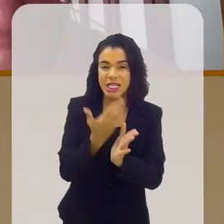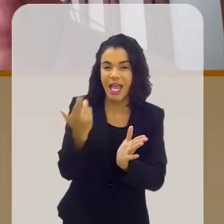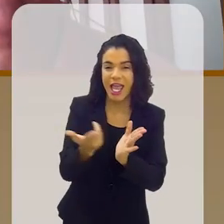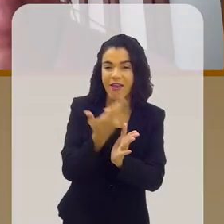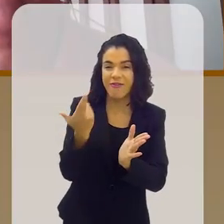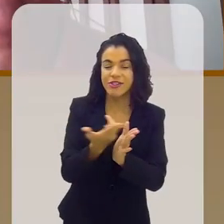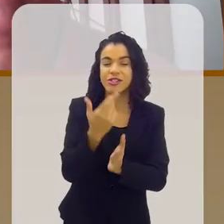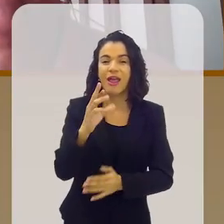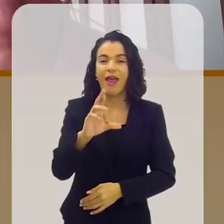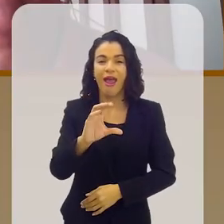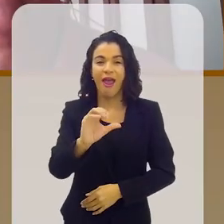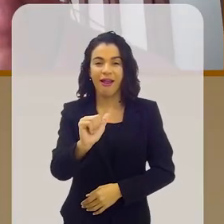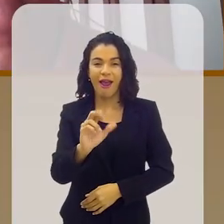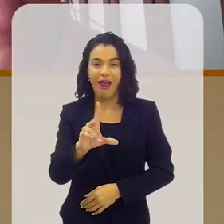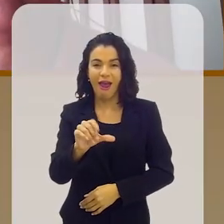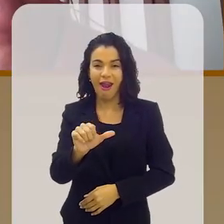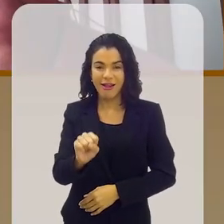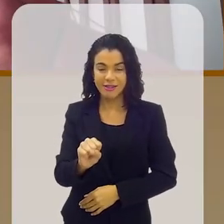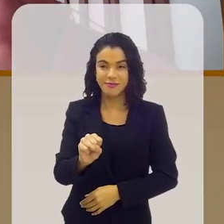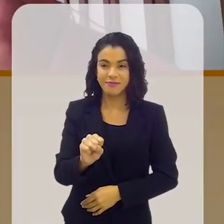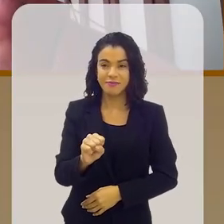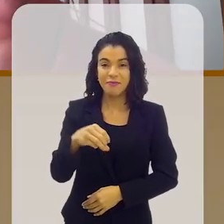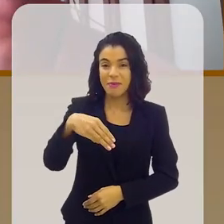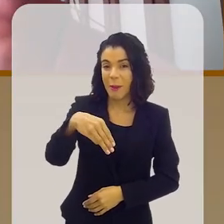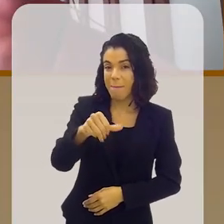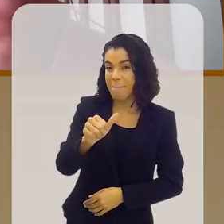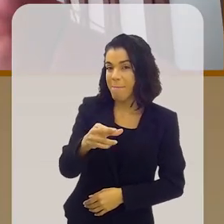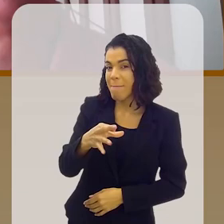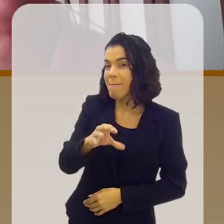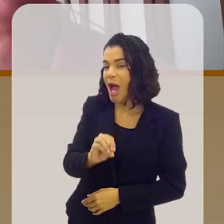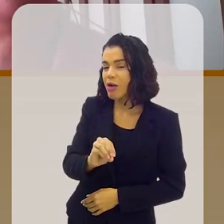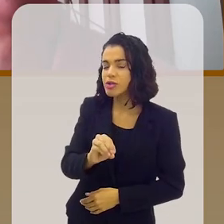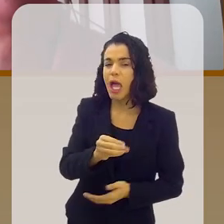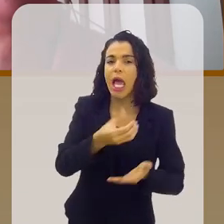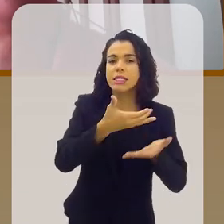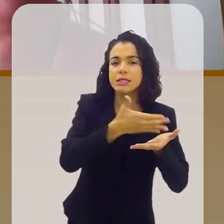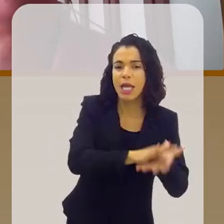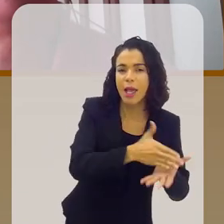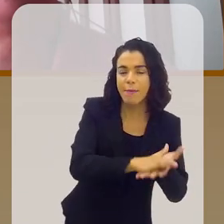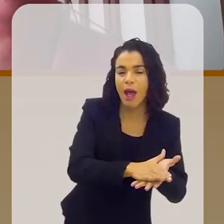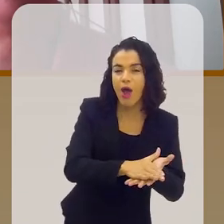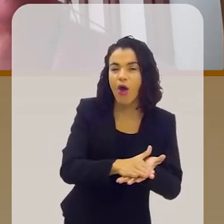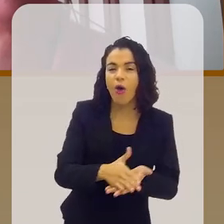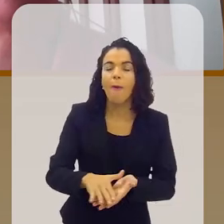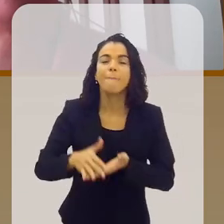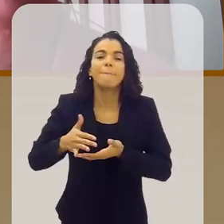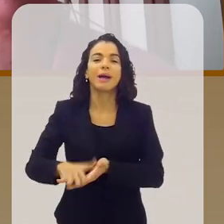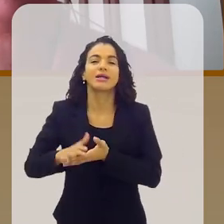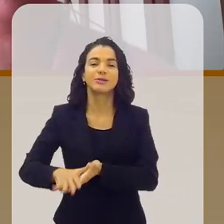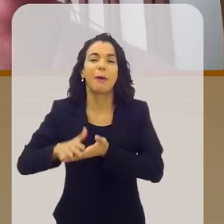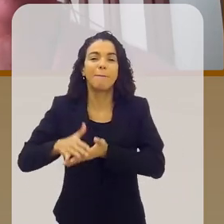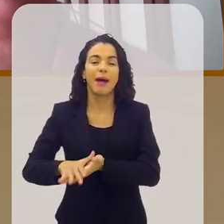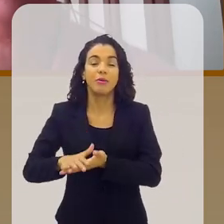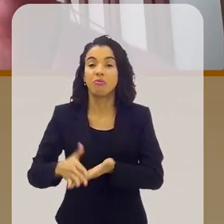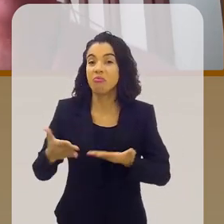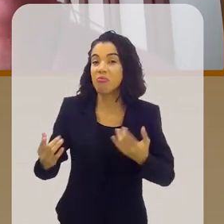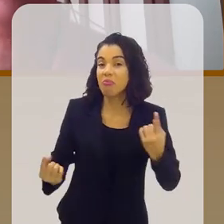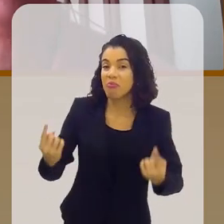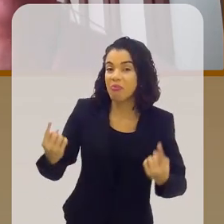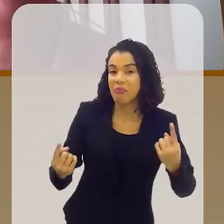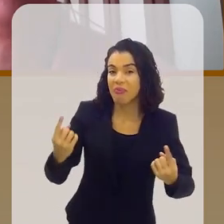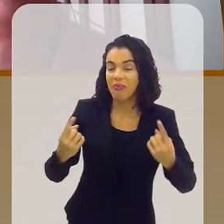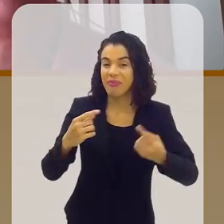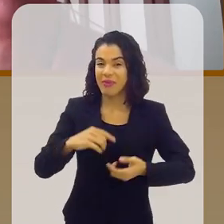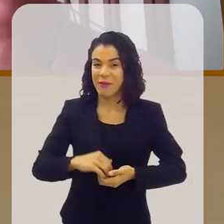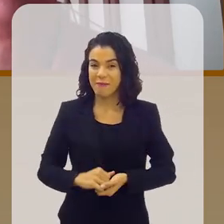Caras. Afinal, Marcos Salles, é samba ou é pagode o que sempre acontecia à